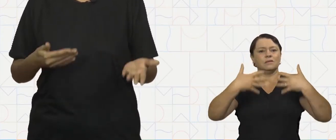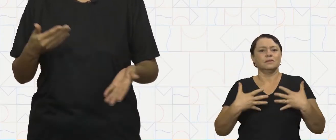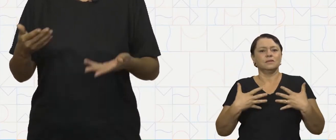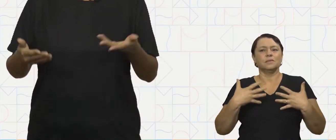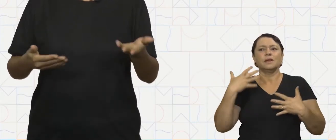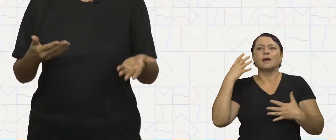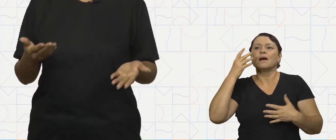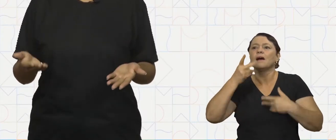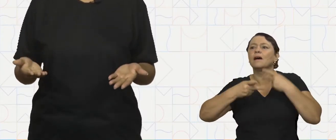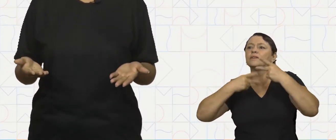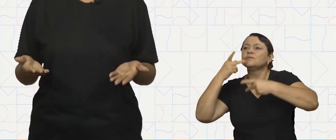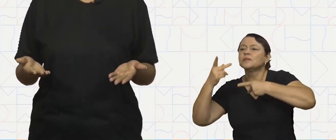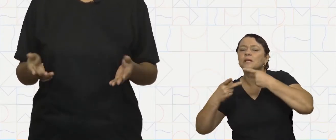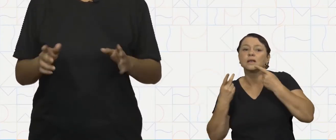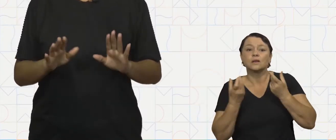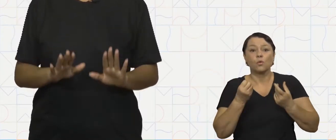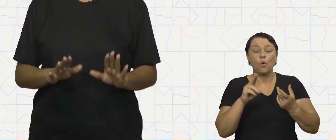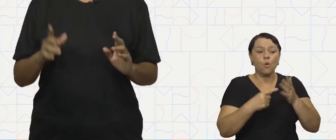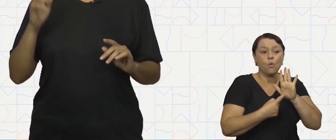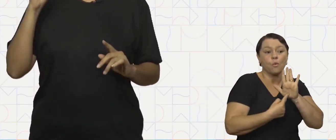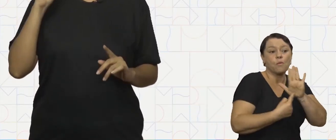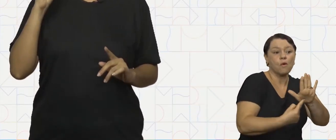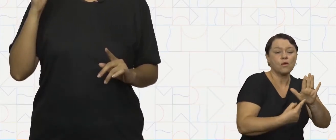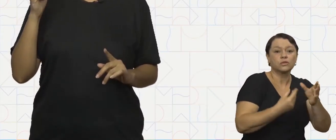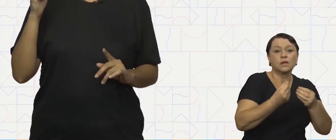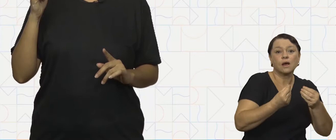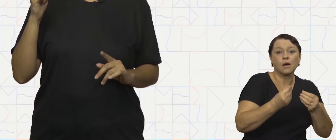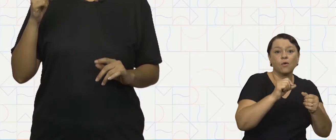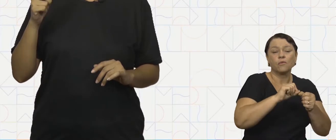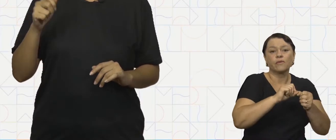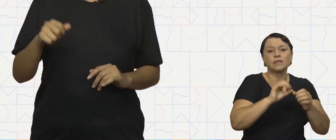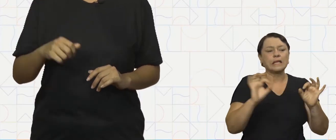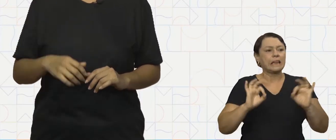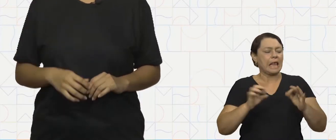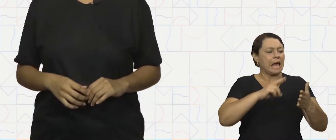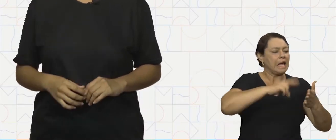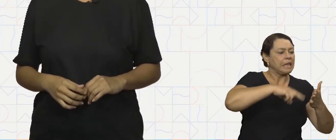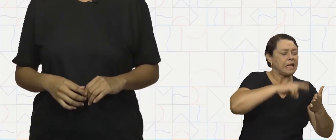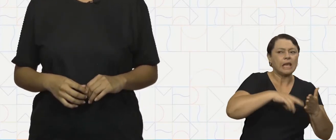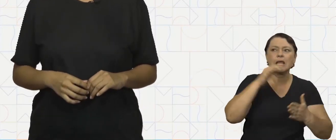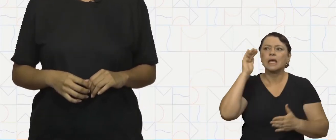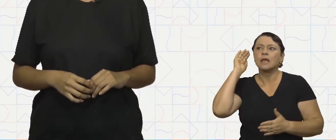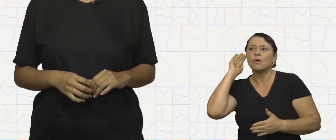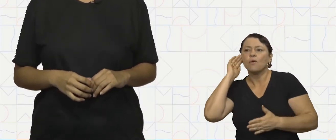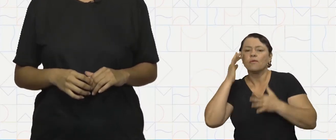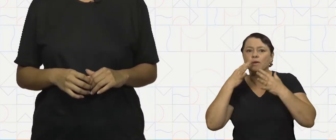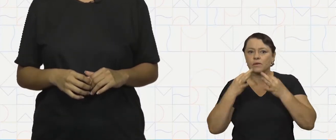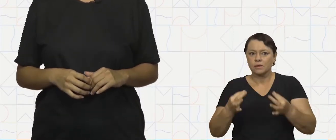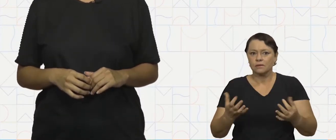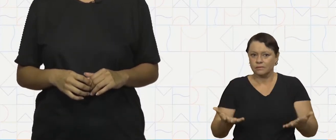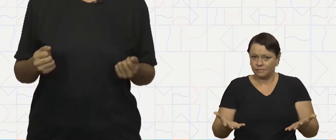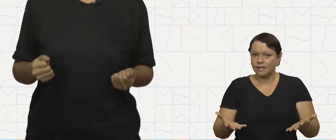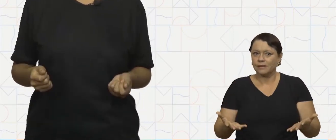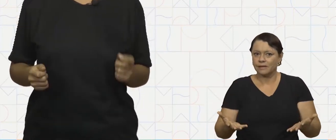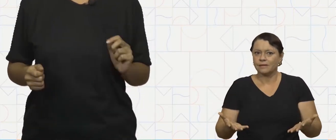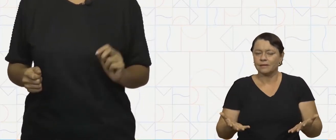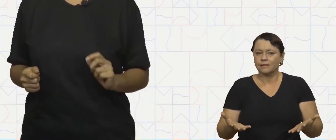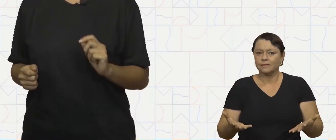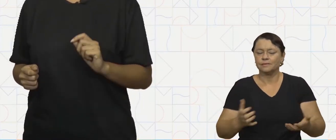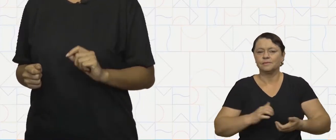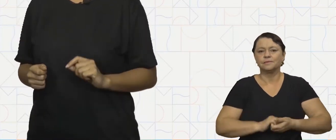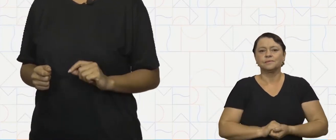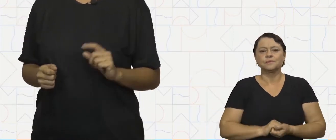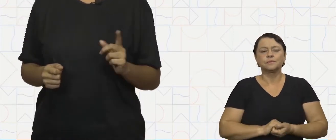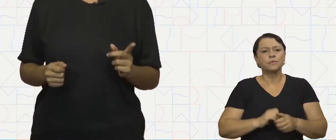até mesmo mostrar como fazê-lo sem uma escuta atenta e sem seguir alguns passos importantes, não é mesmo? Será que eu